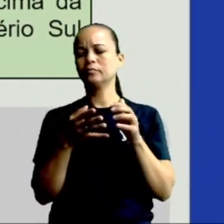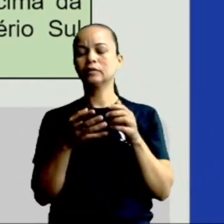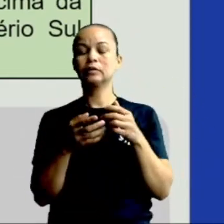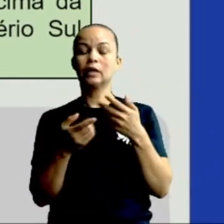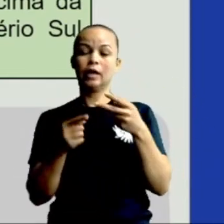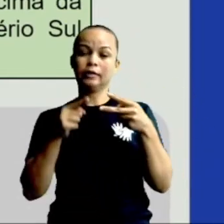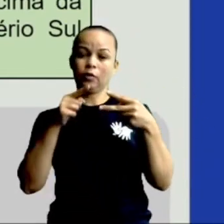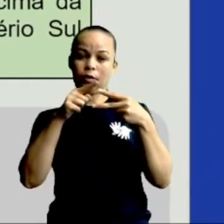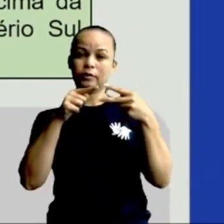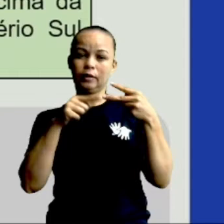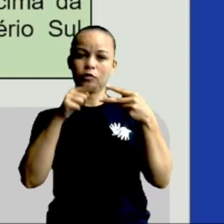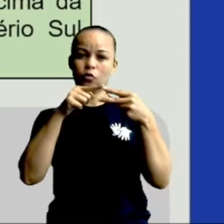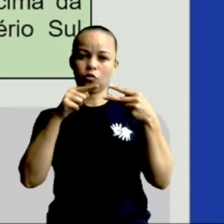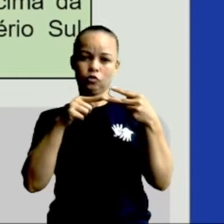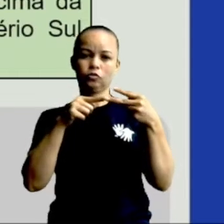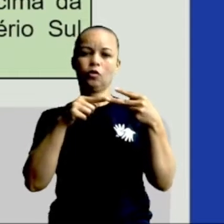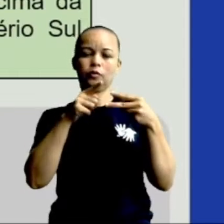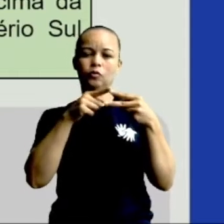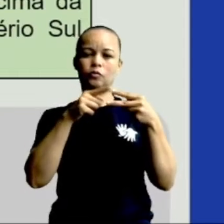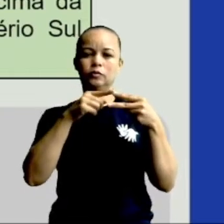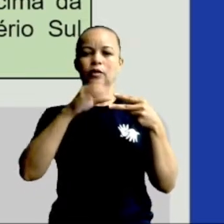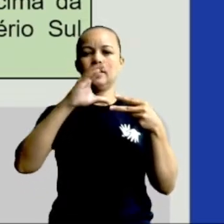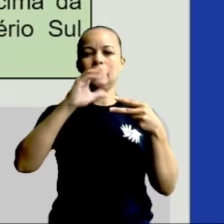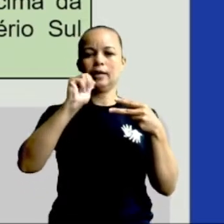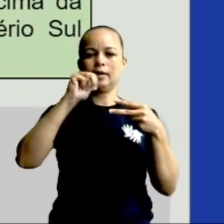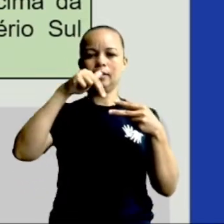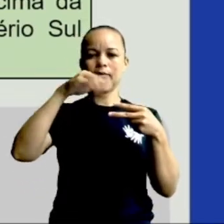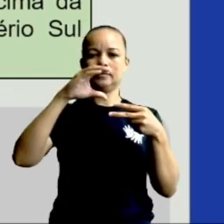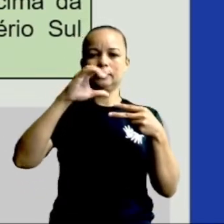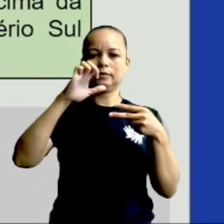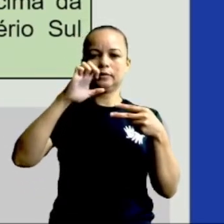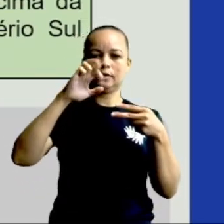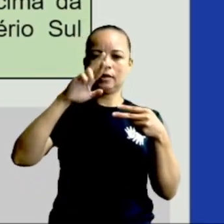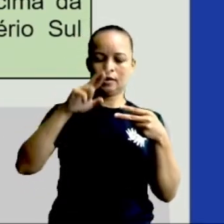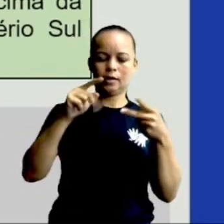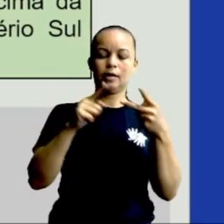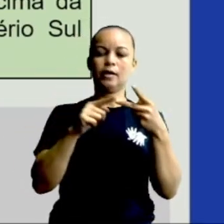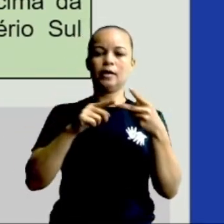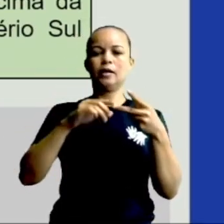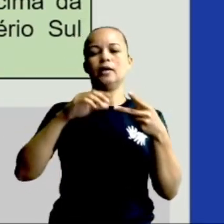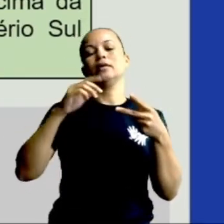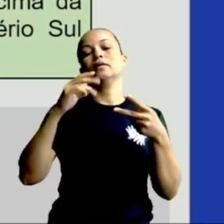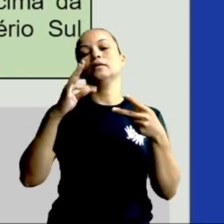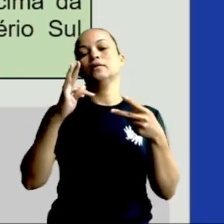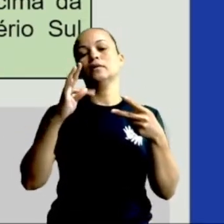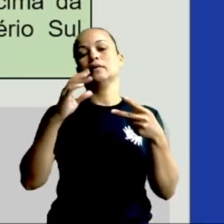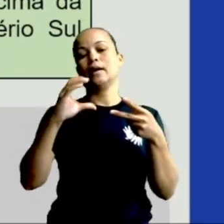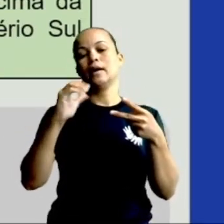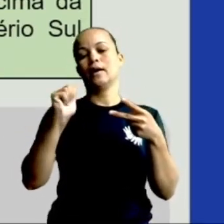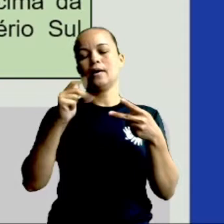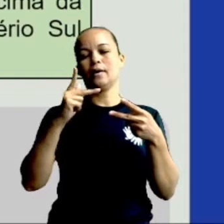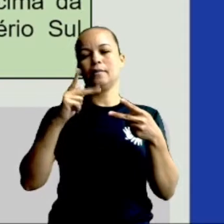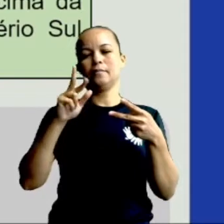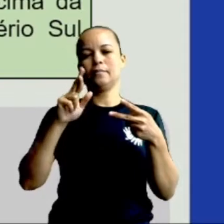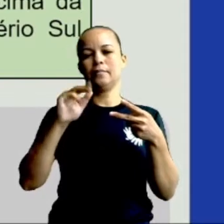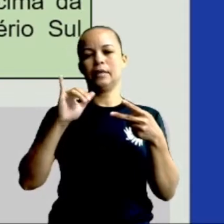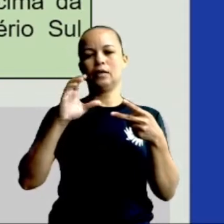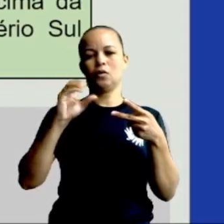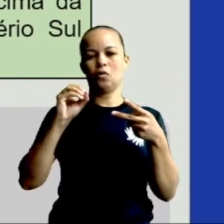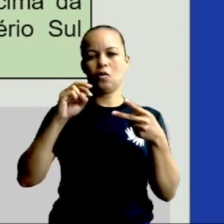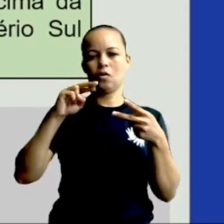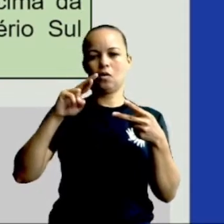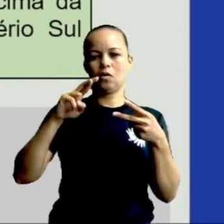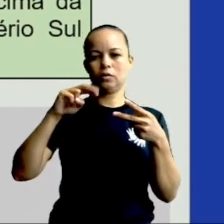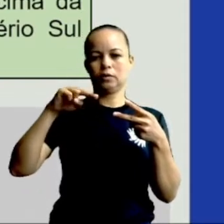dois trópicos. São eles Trópico de Câncer e Trópico de